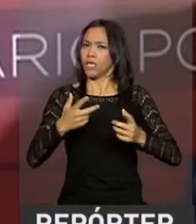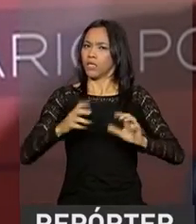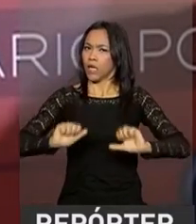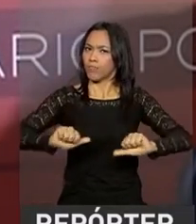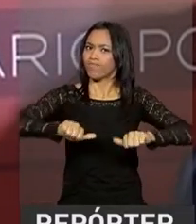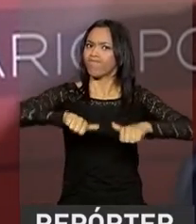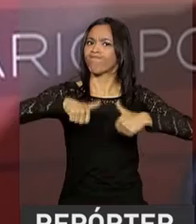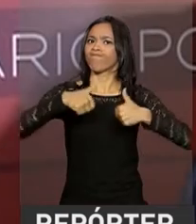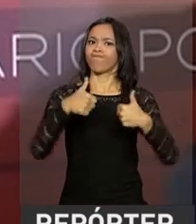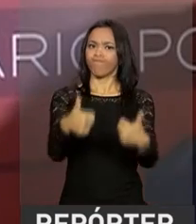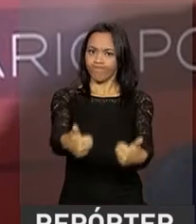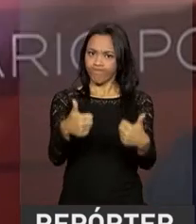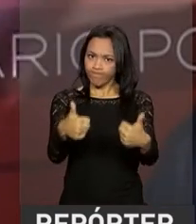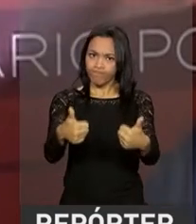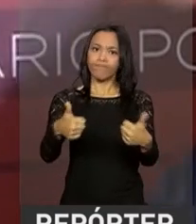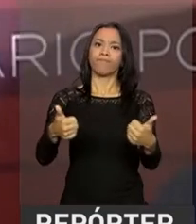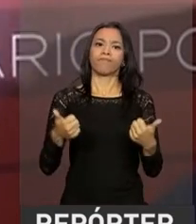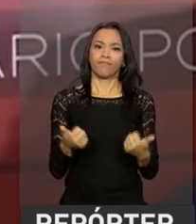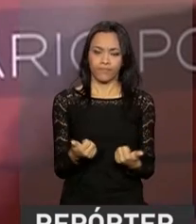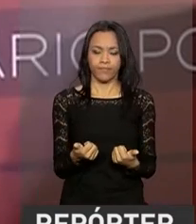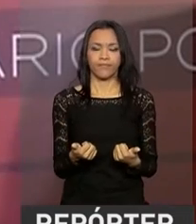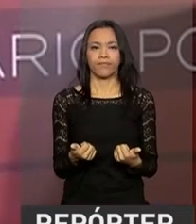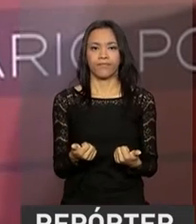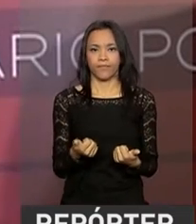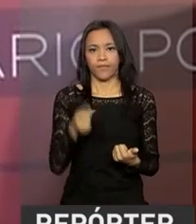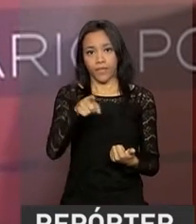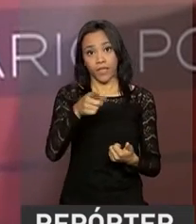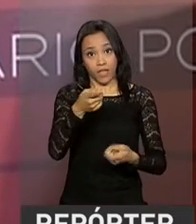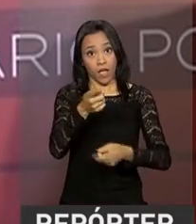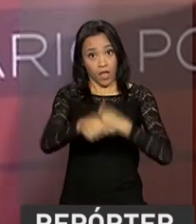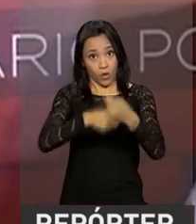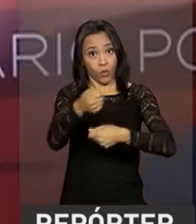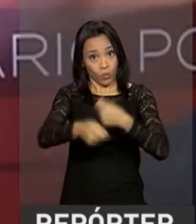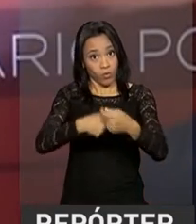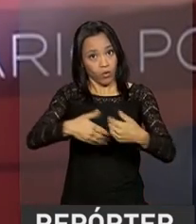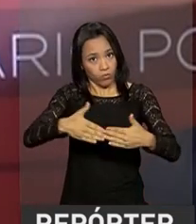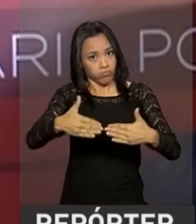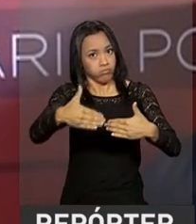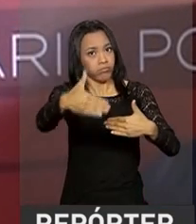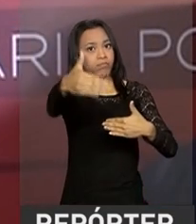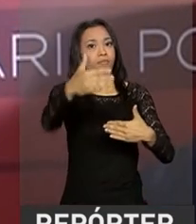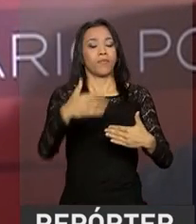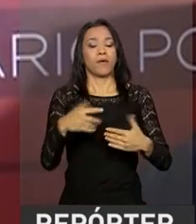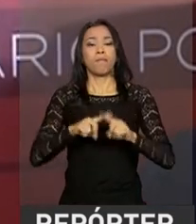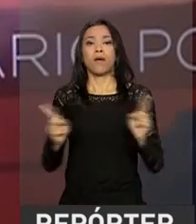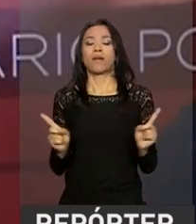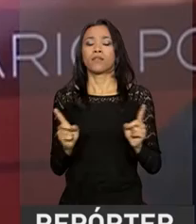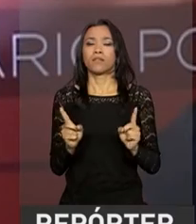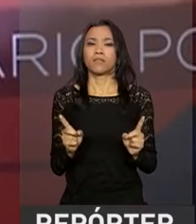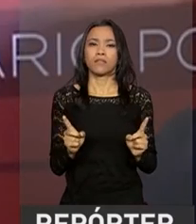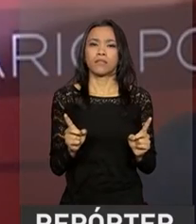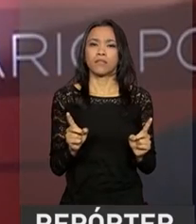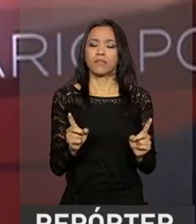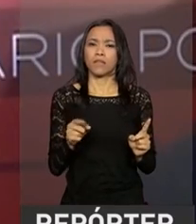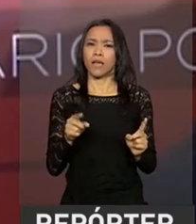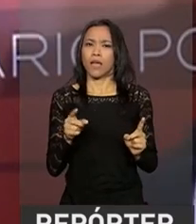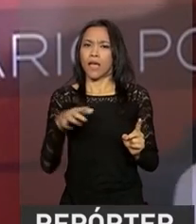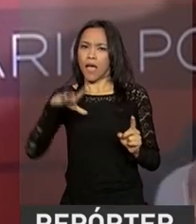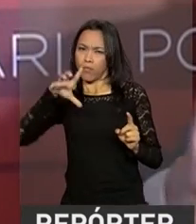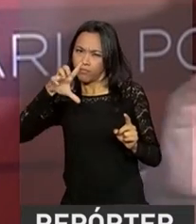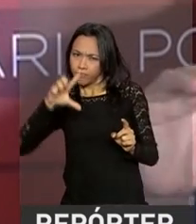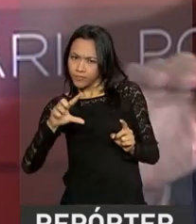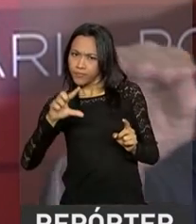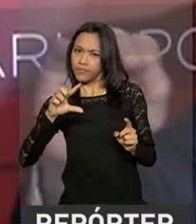É muito séria aí da situação, a economia continua em recessão, mas a queda